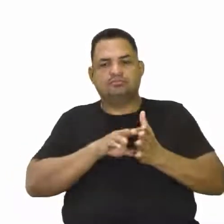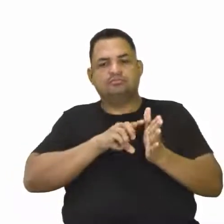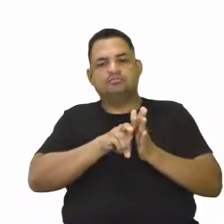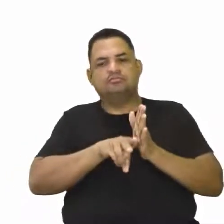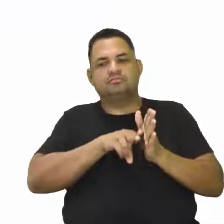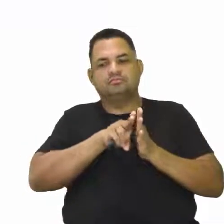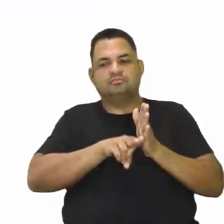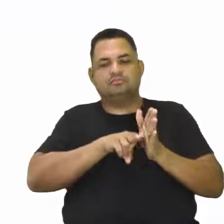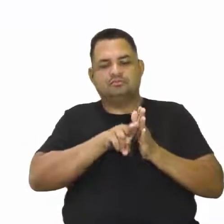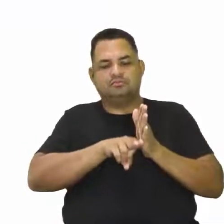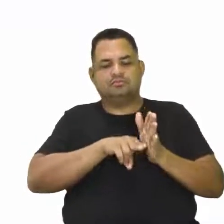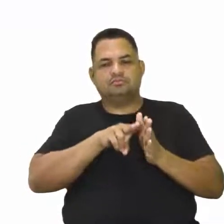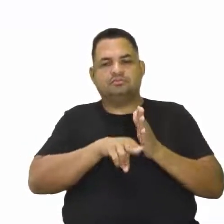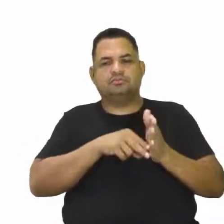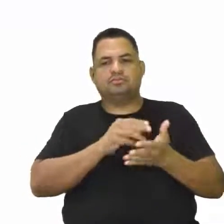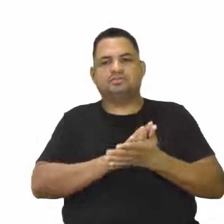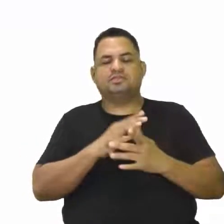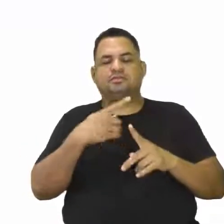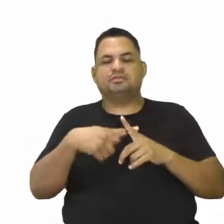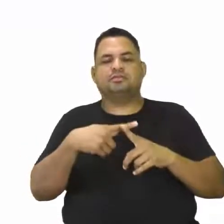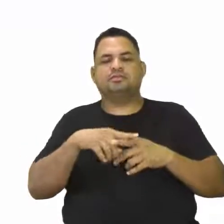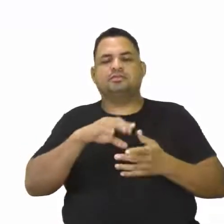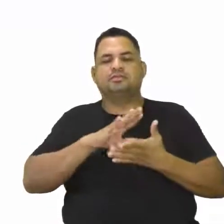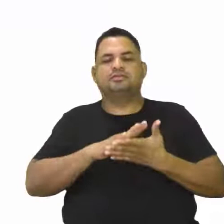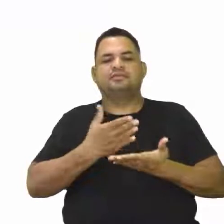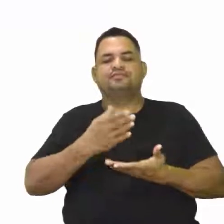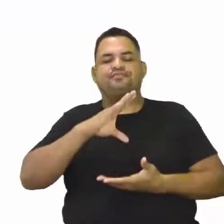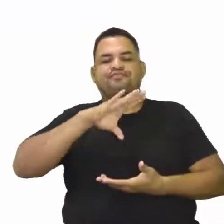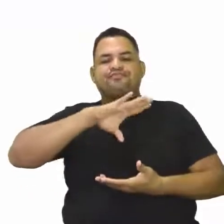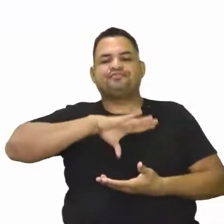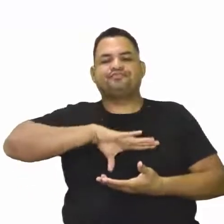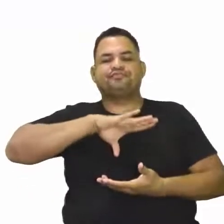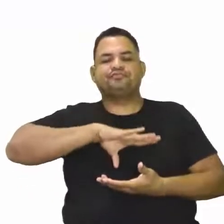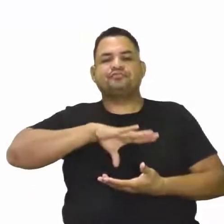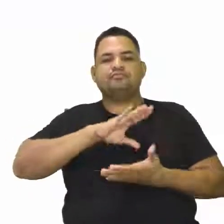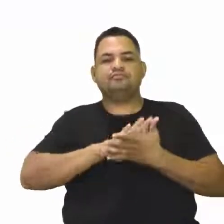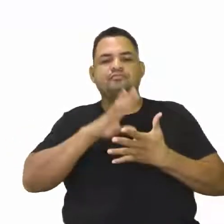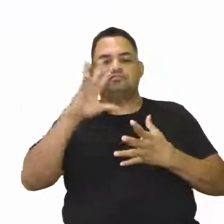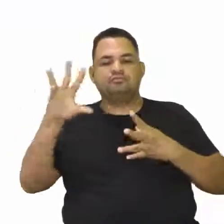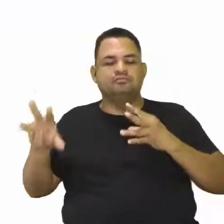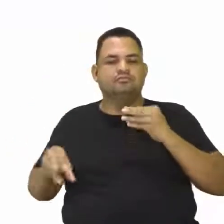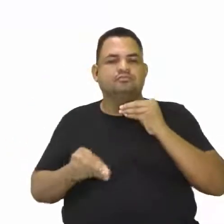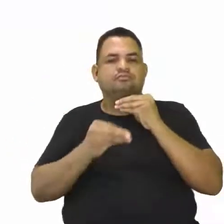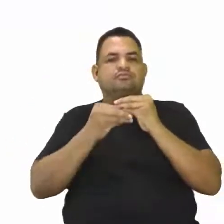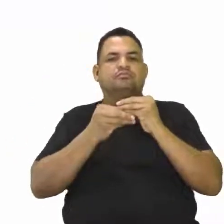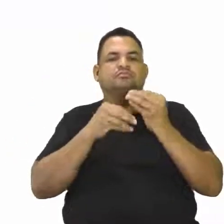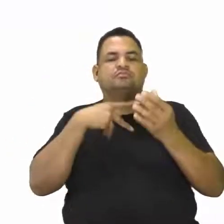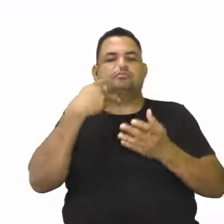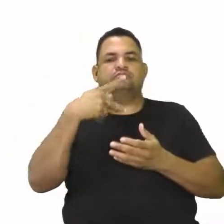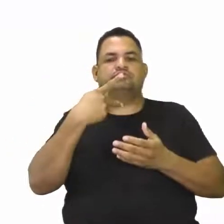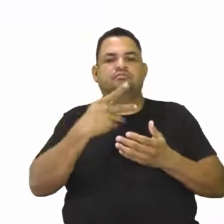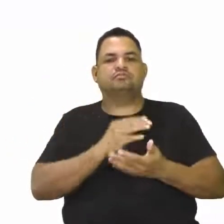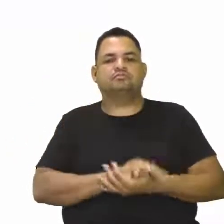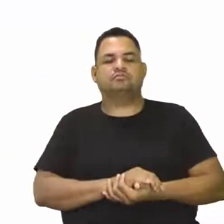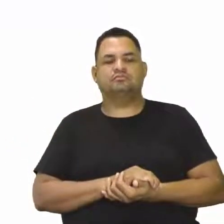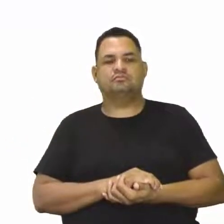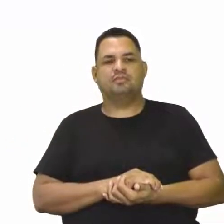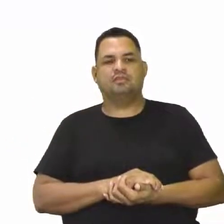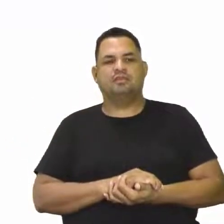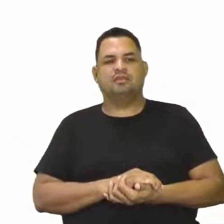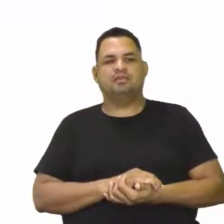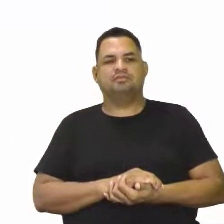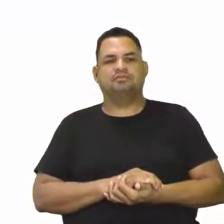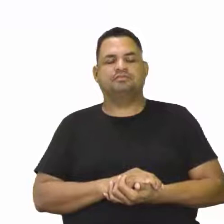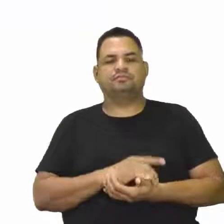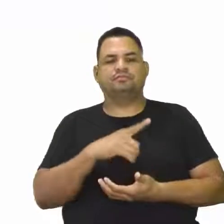trem. É porque já a língua portuguesa, ela já incorporou a sua fala, essas questões, né? E